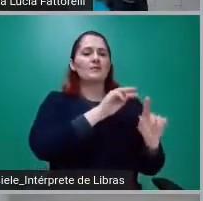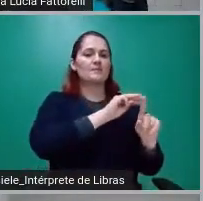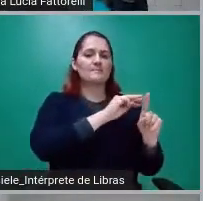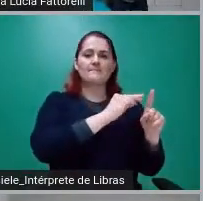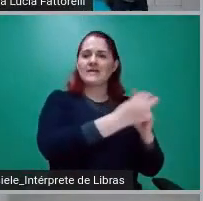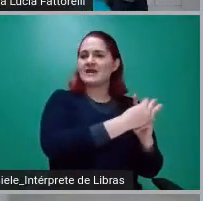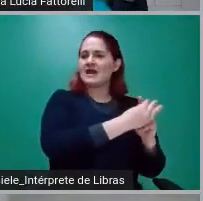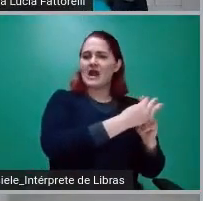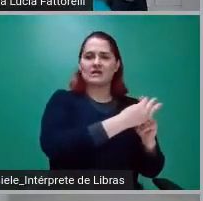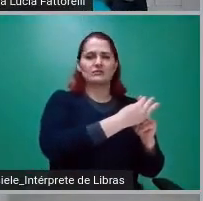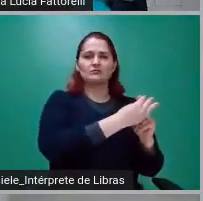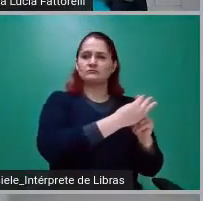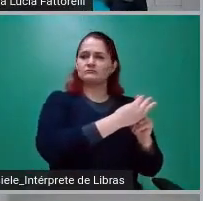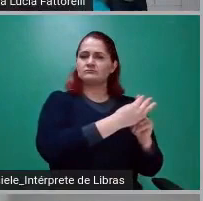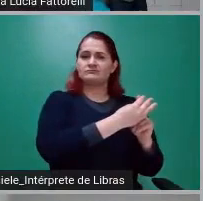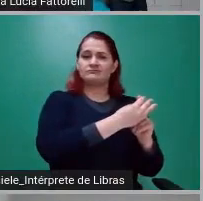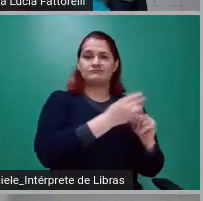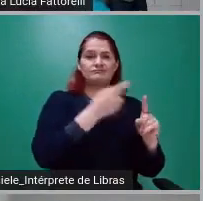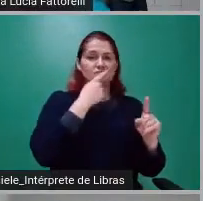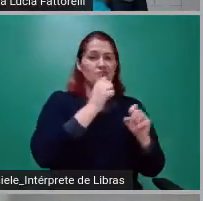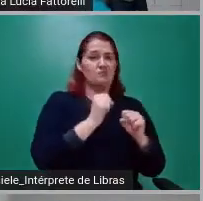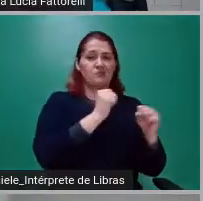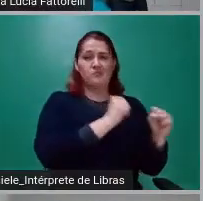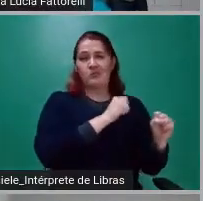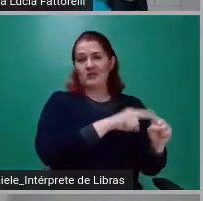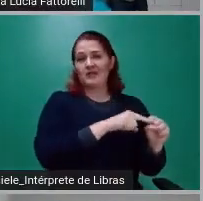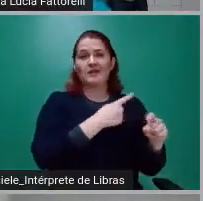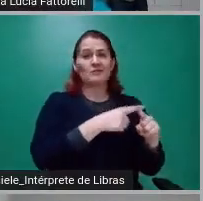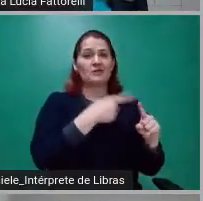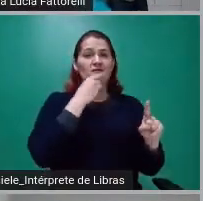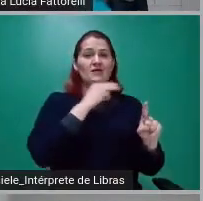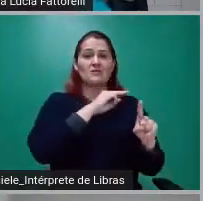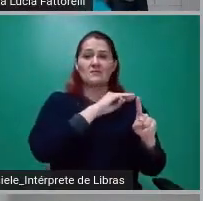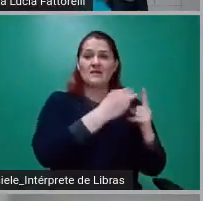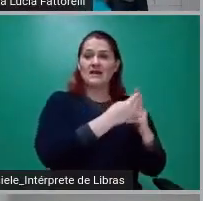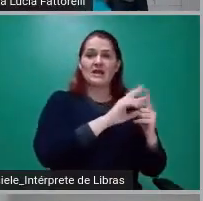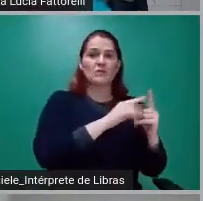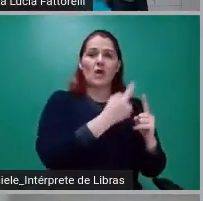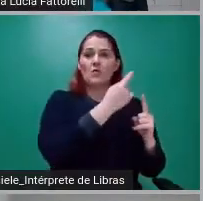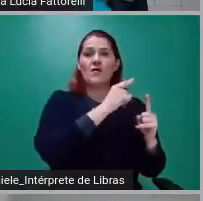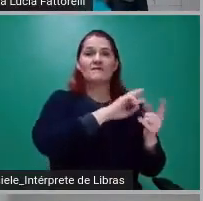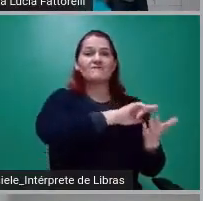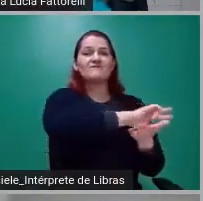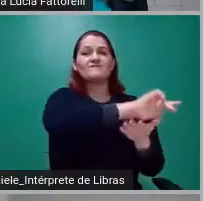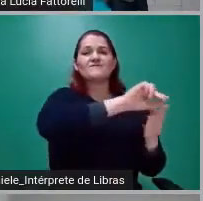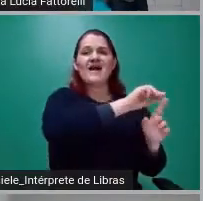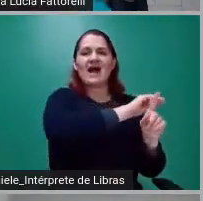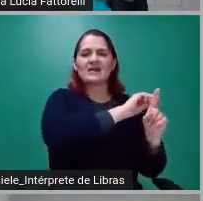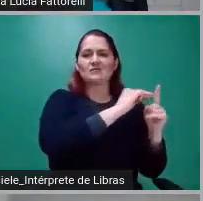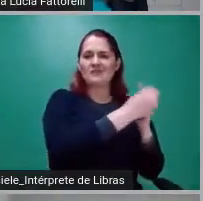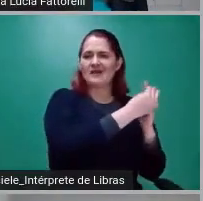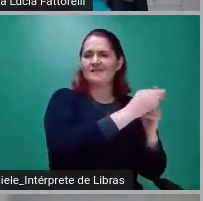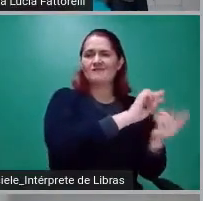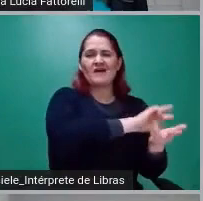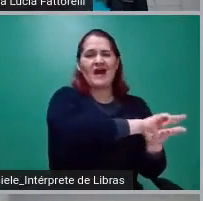eu digo força dos mercados no plural, porque não existe um mercado abstrato,